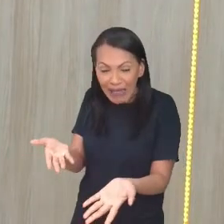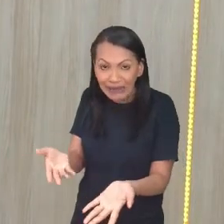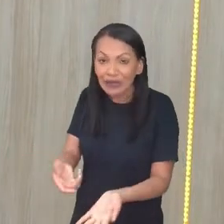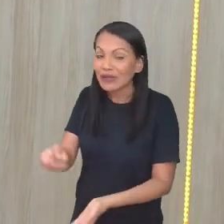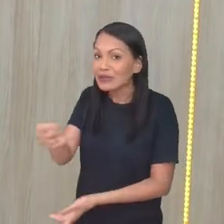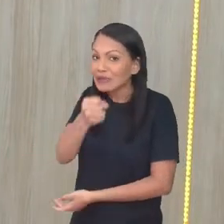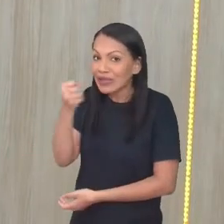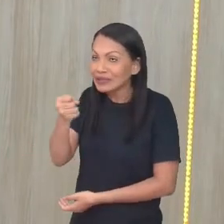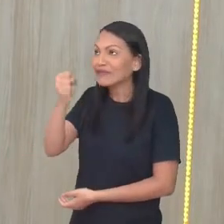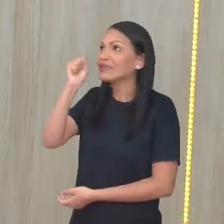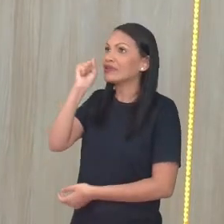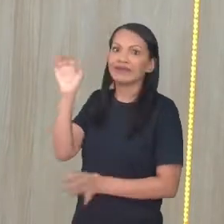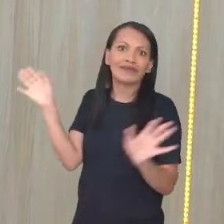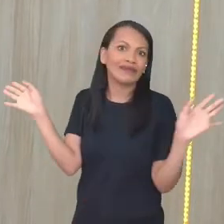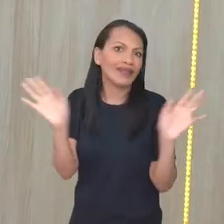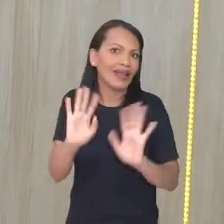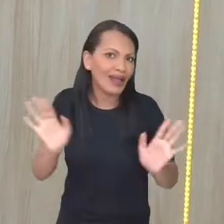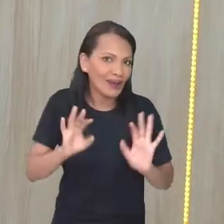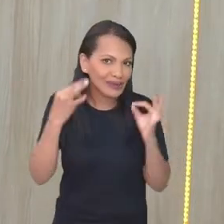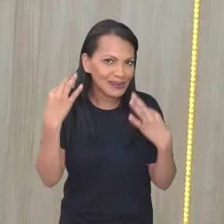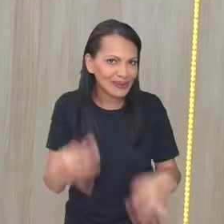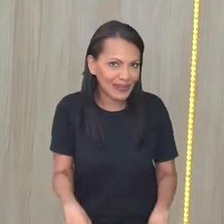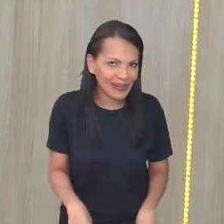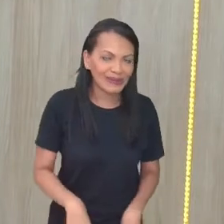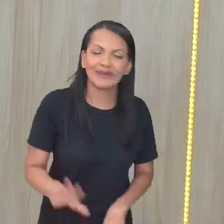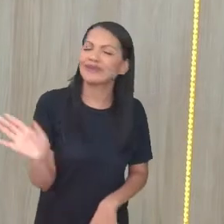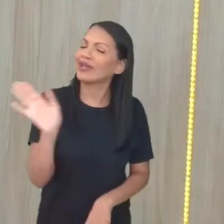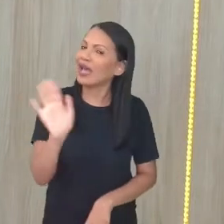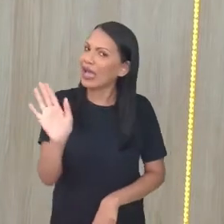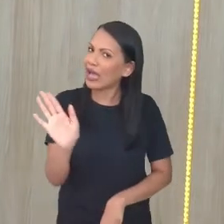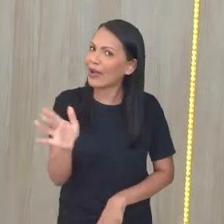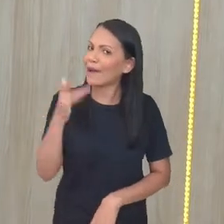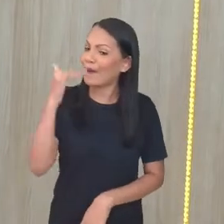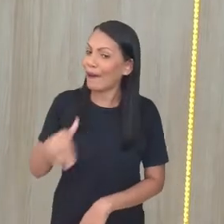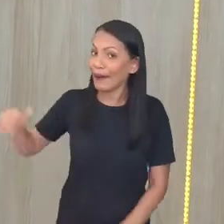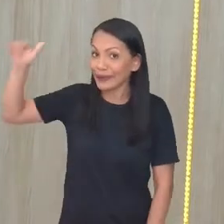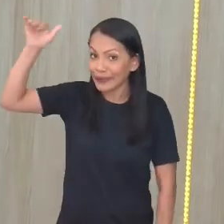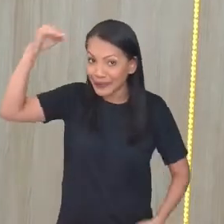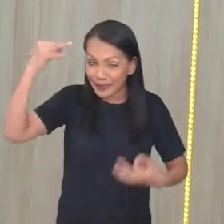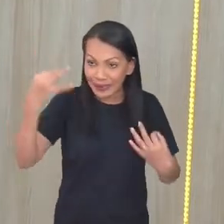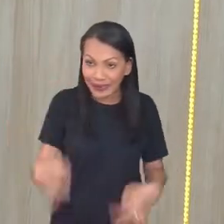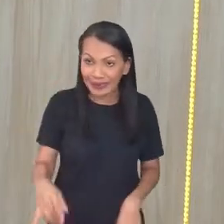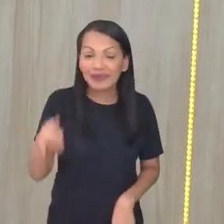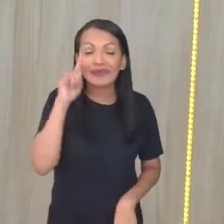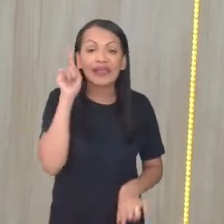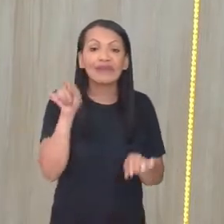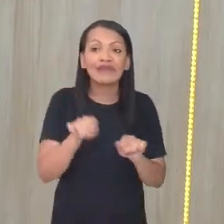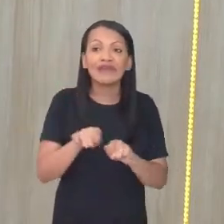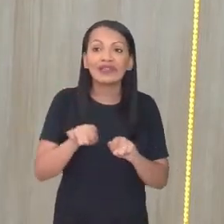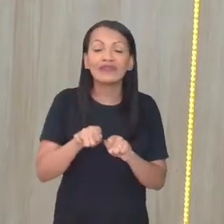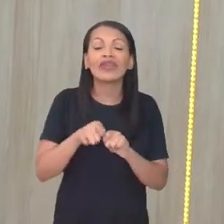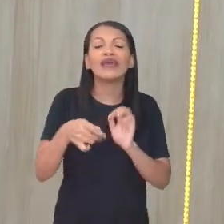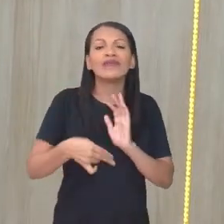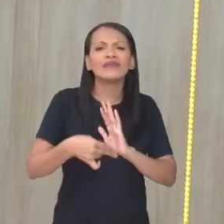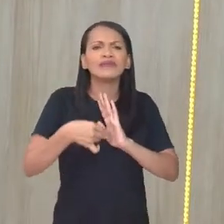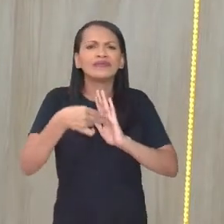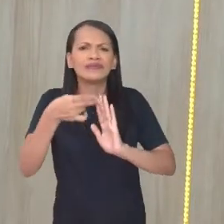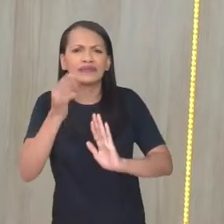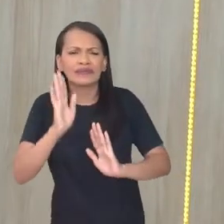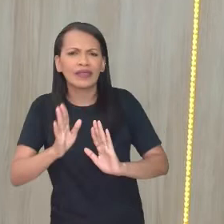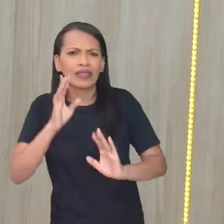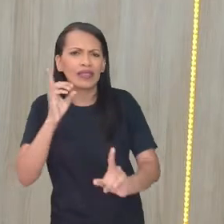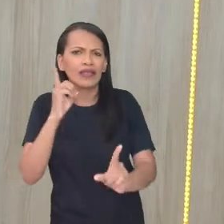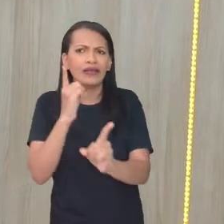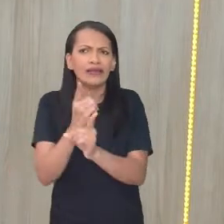jeito nenhum. Fica o registro aí, ok? Então, e realizavam, ó, pequenas cirurgias. Descobriam que eles